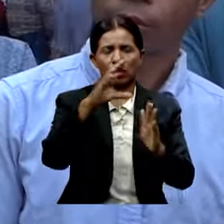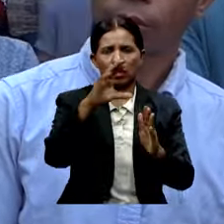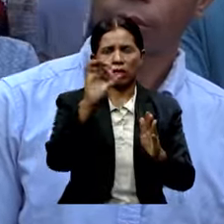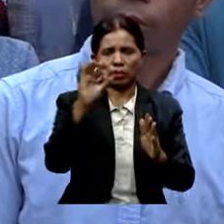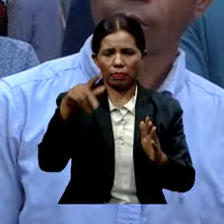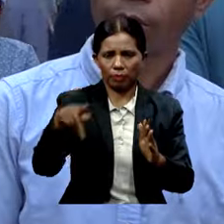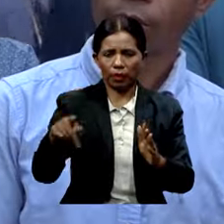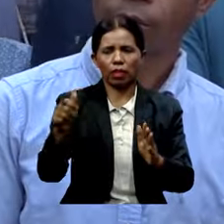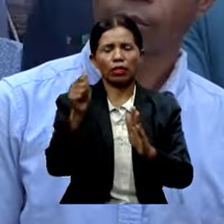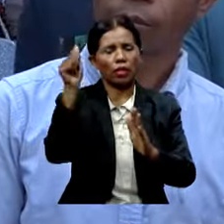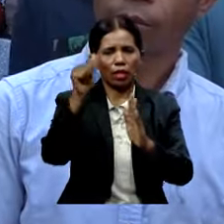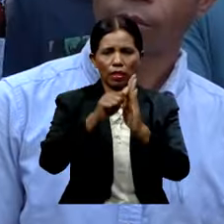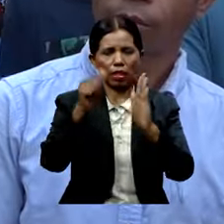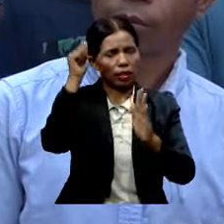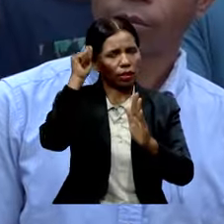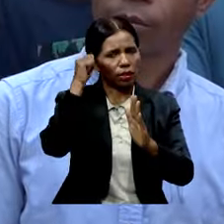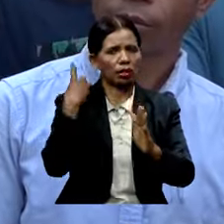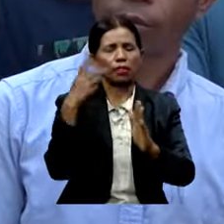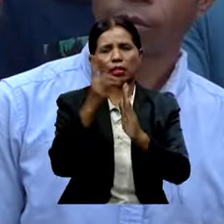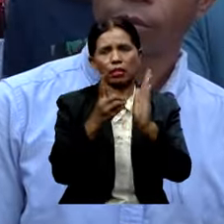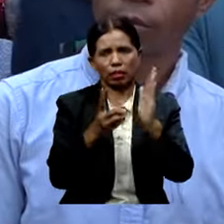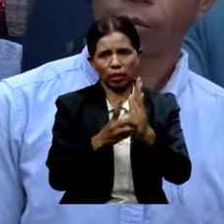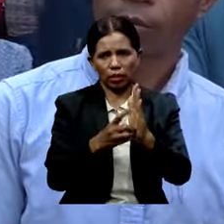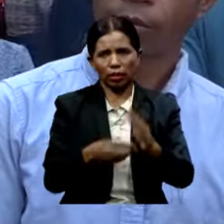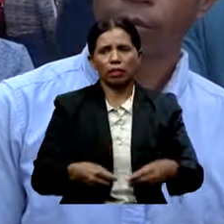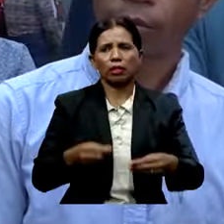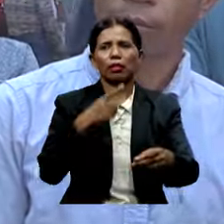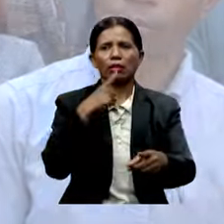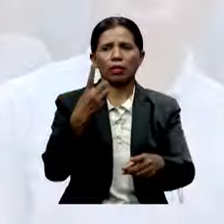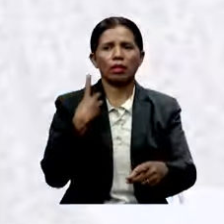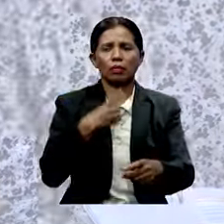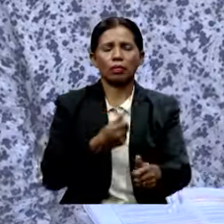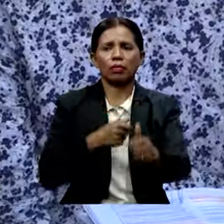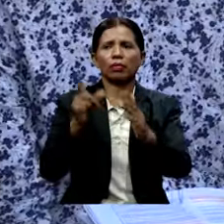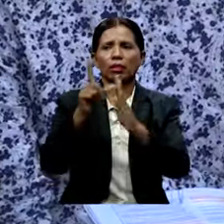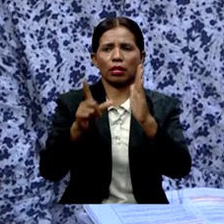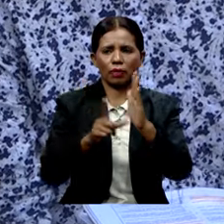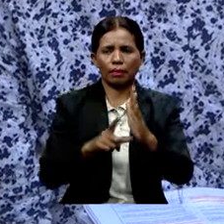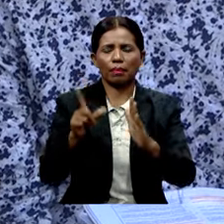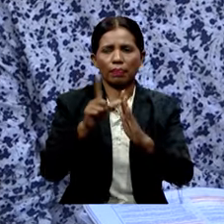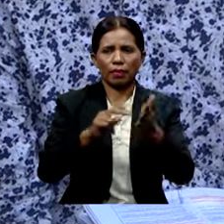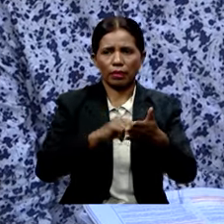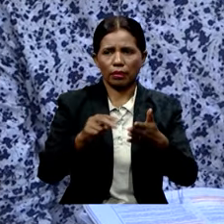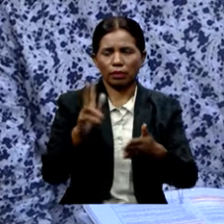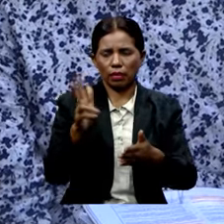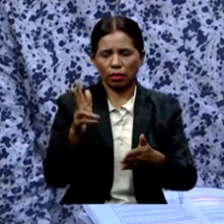to analisa mine dados ne baira função pública autorizou na kata significa kata ami tuir lei ia decreto lei número